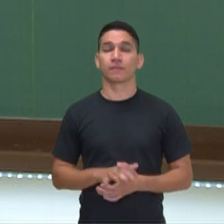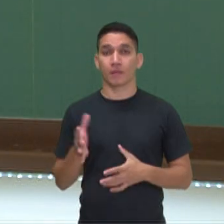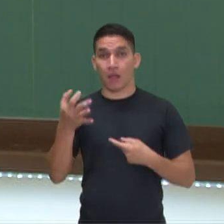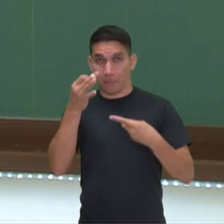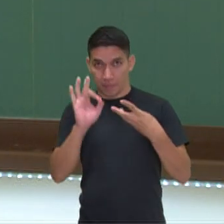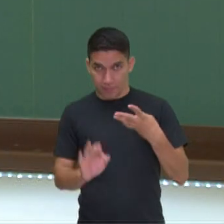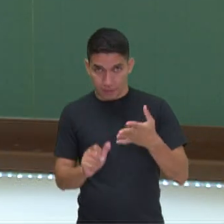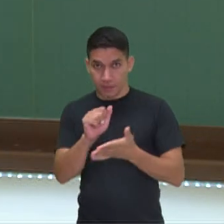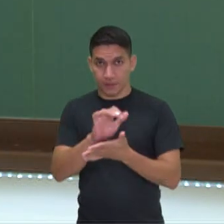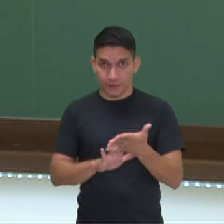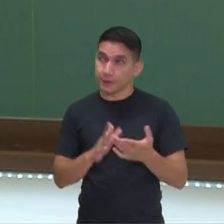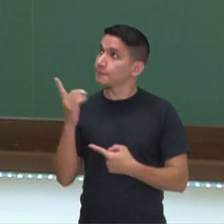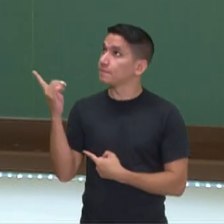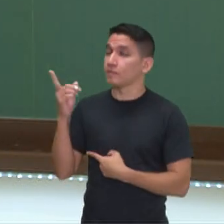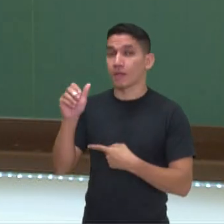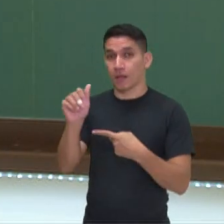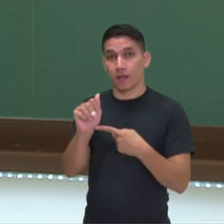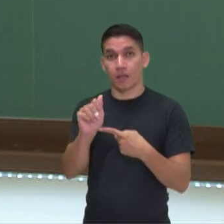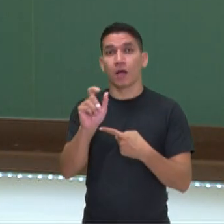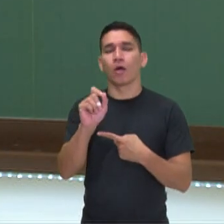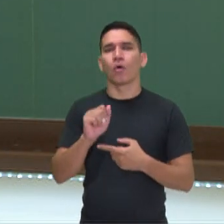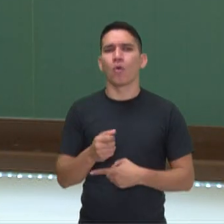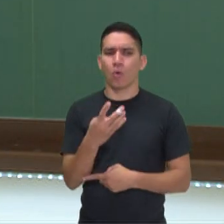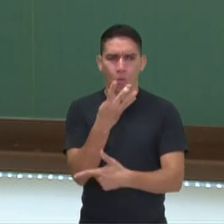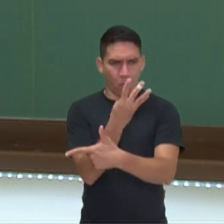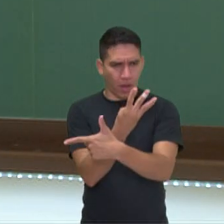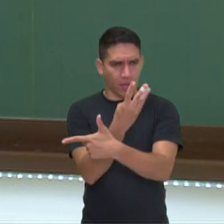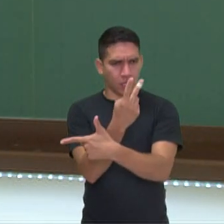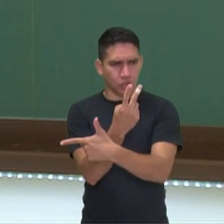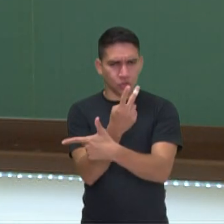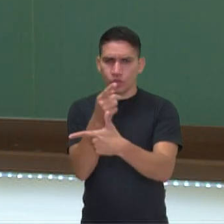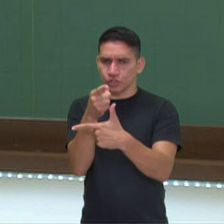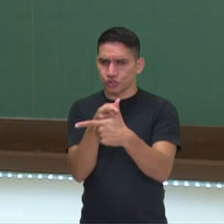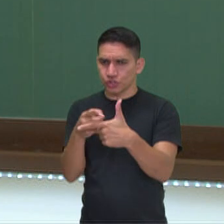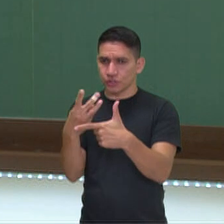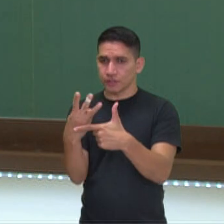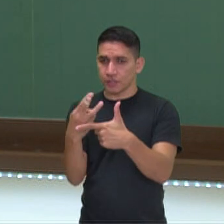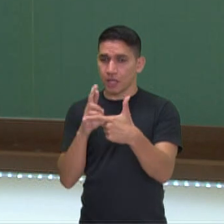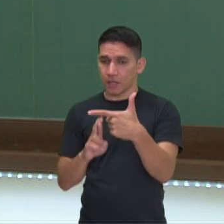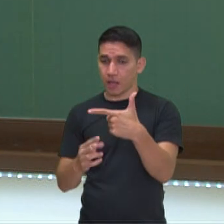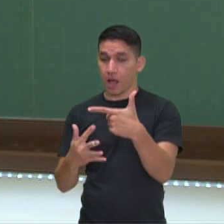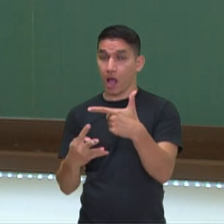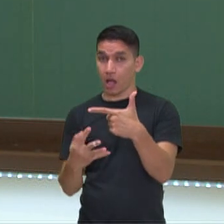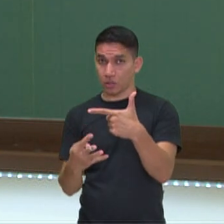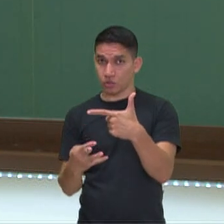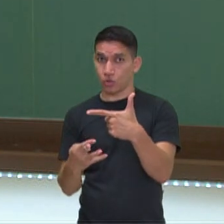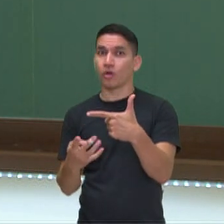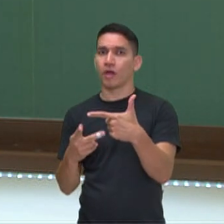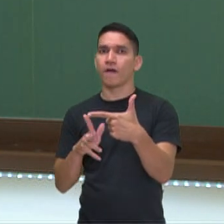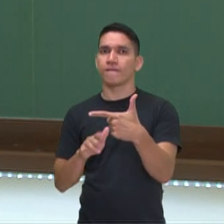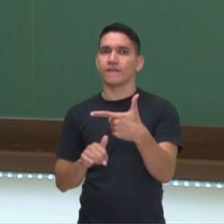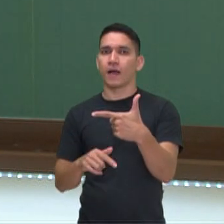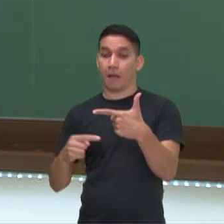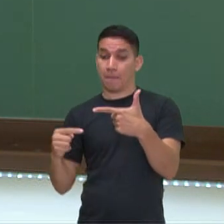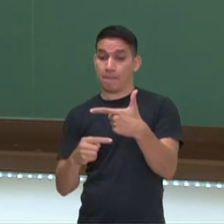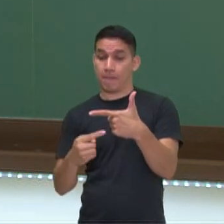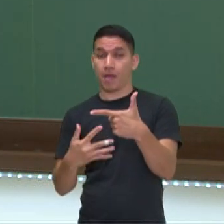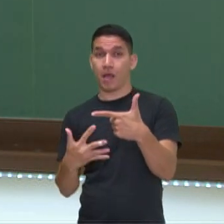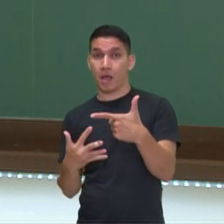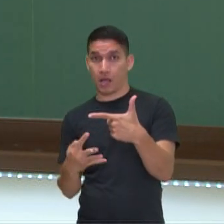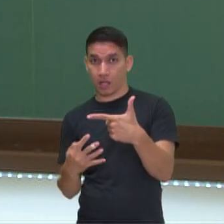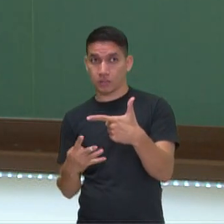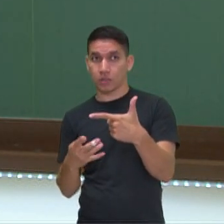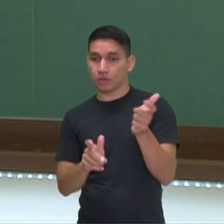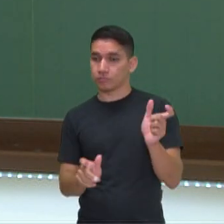Corrigindo o nosso exercício, letra A, 42 dividido por 3, 14. Eu abaixo esse menos 14 e